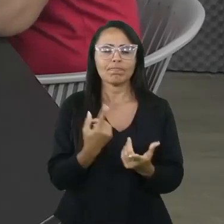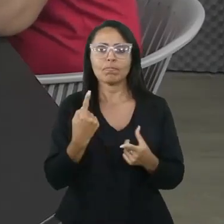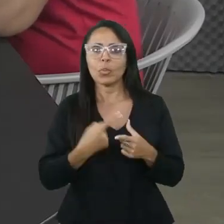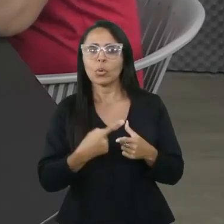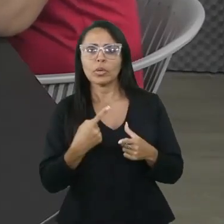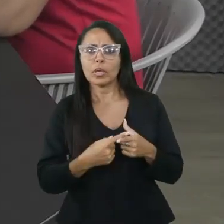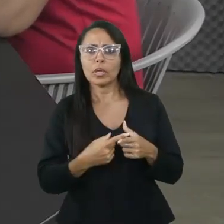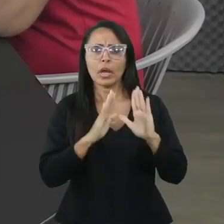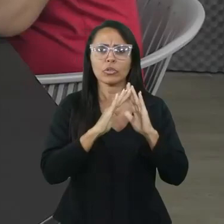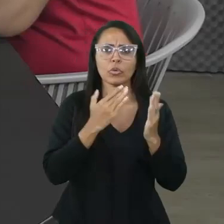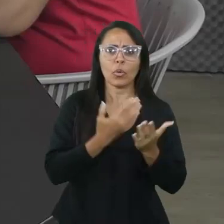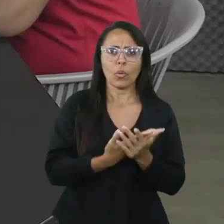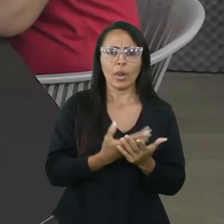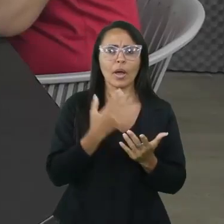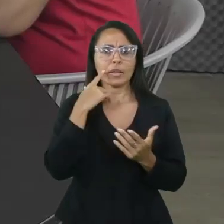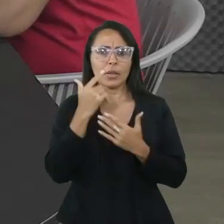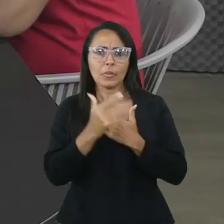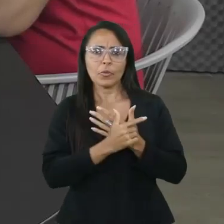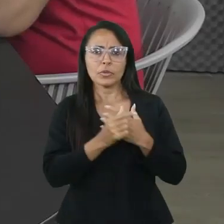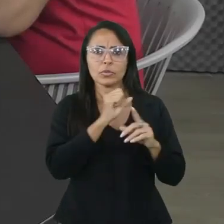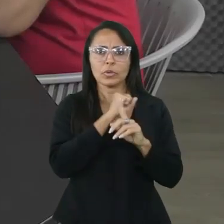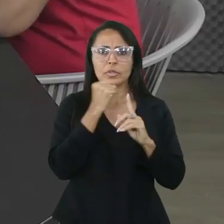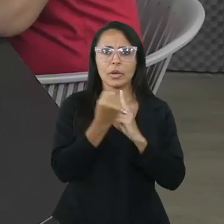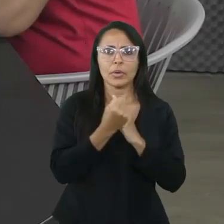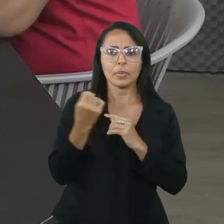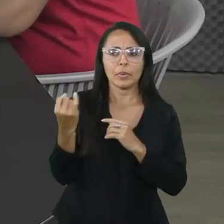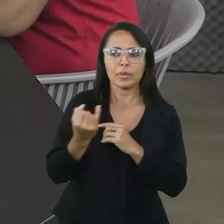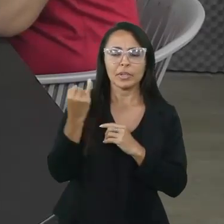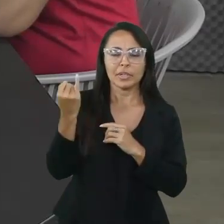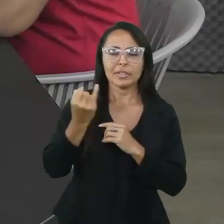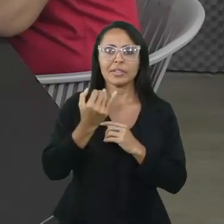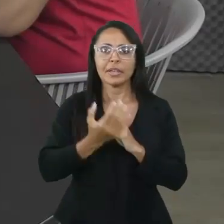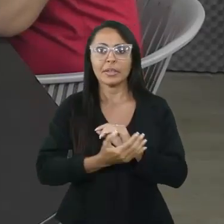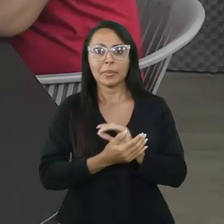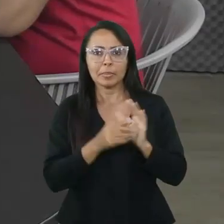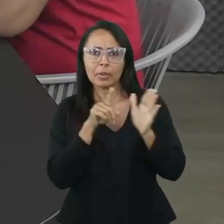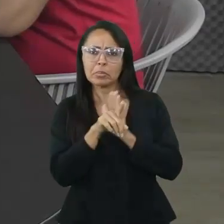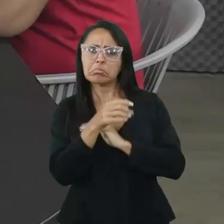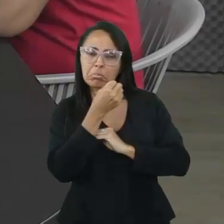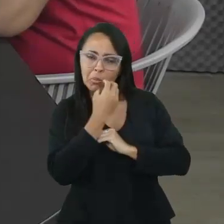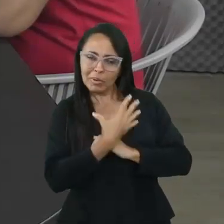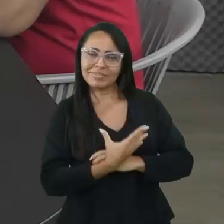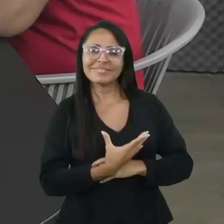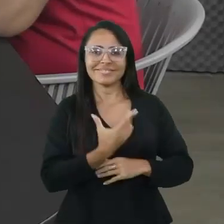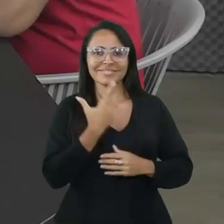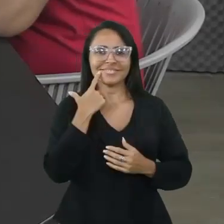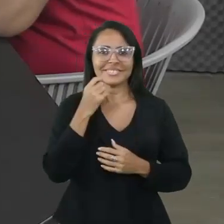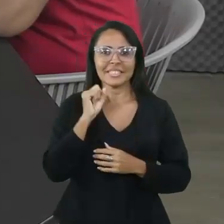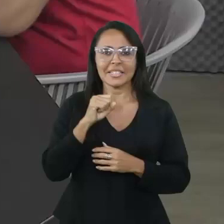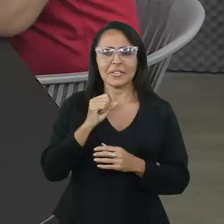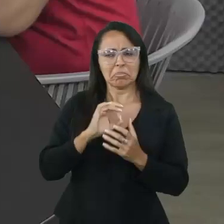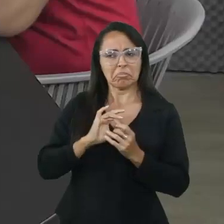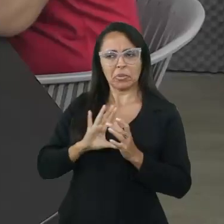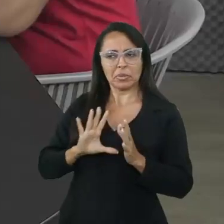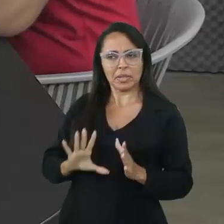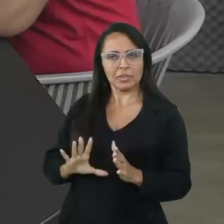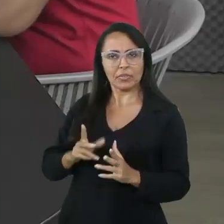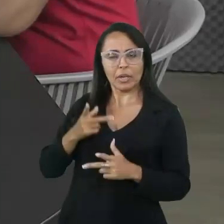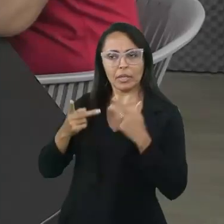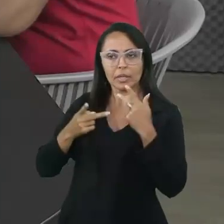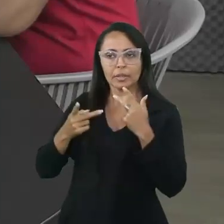que a escola tem uma função social? Olha, Hugo, essa pergunta é boa, se me permite, Daniel, À vontade.